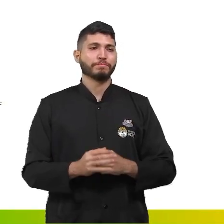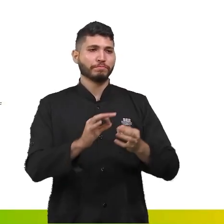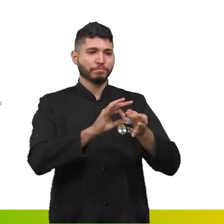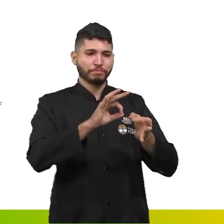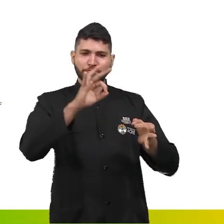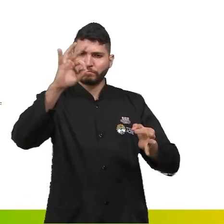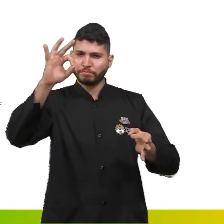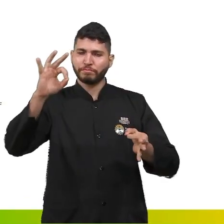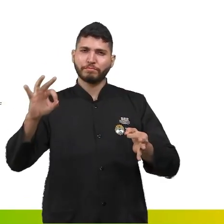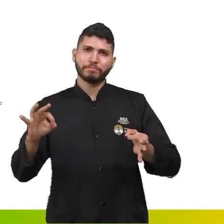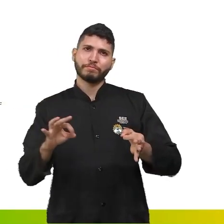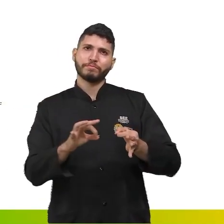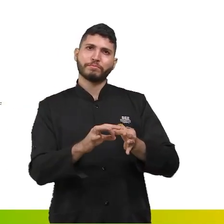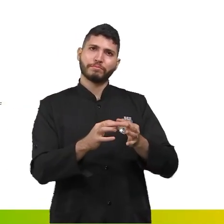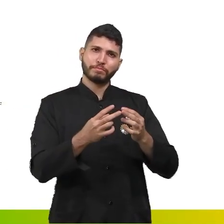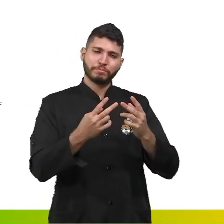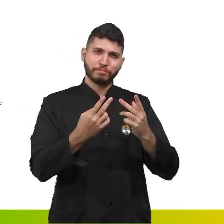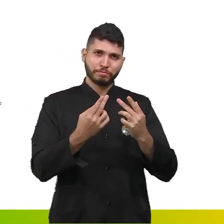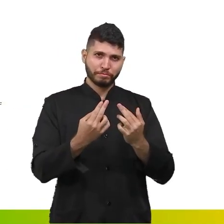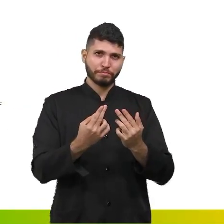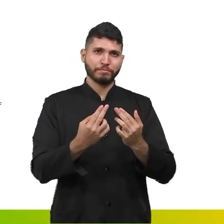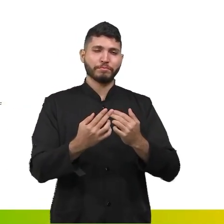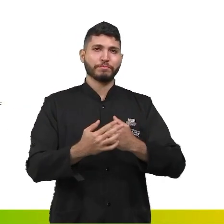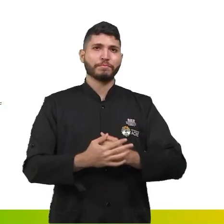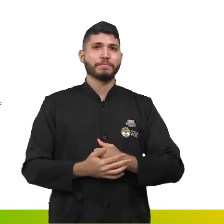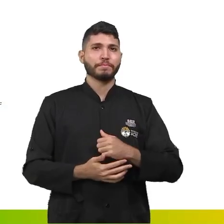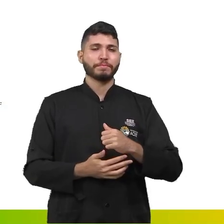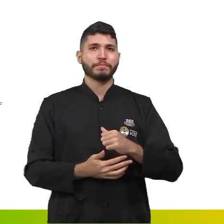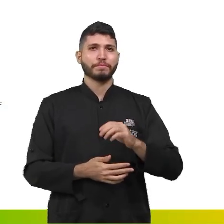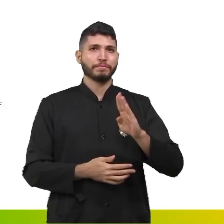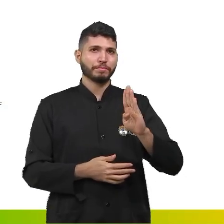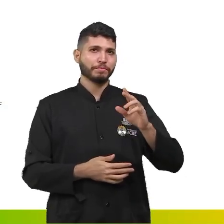medida, B igual a E.